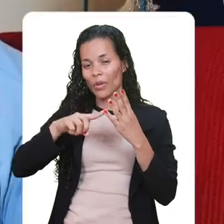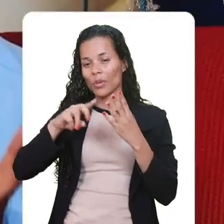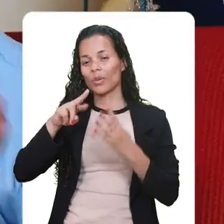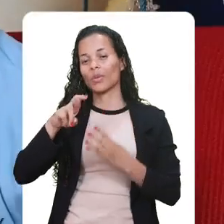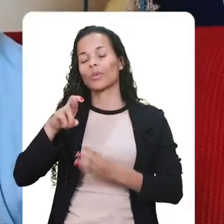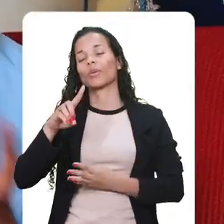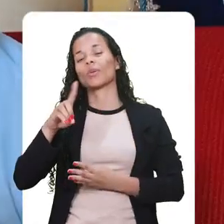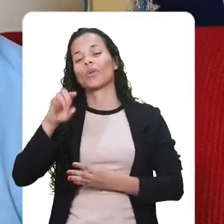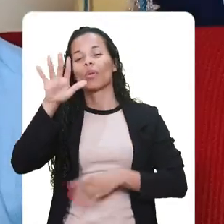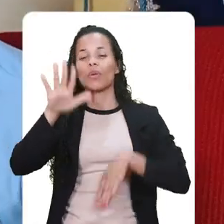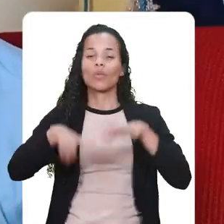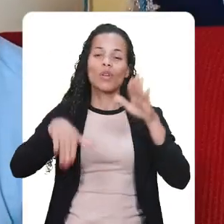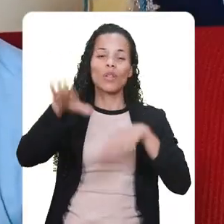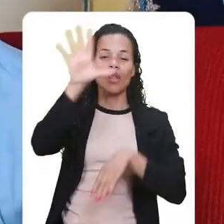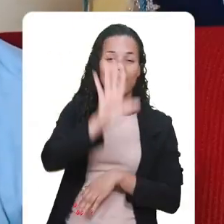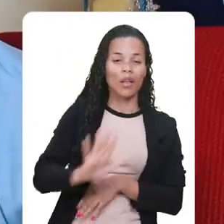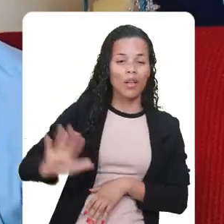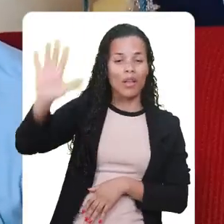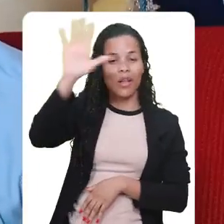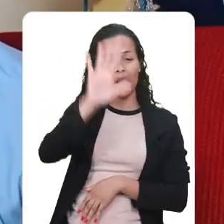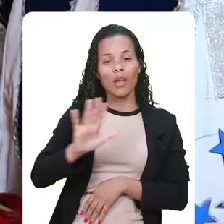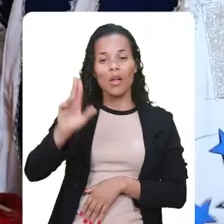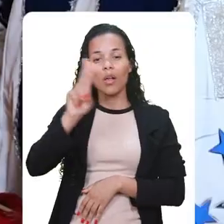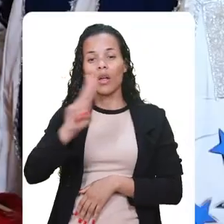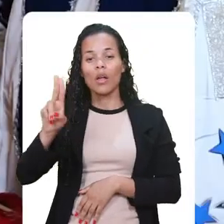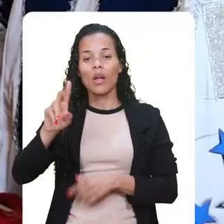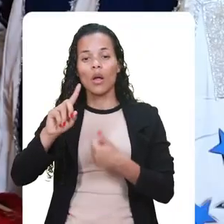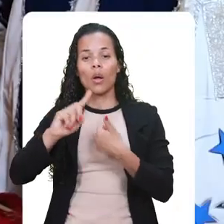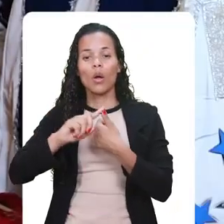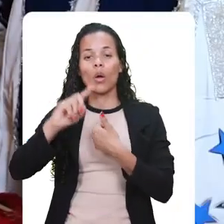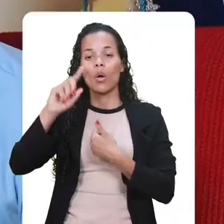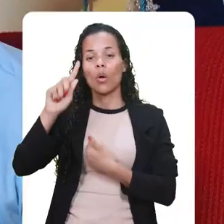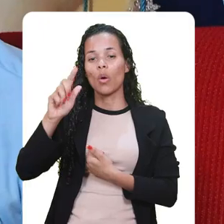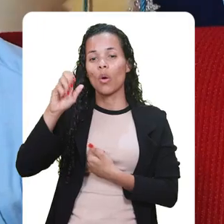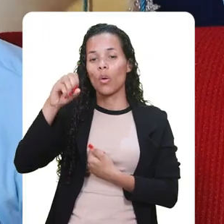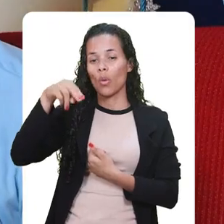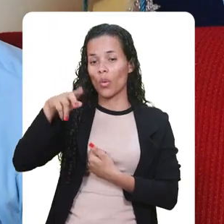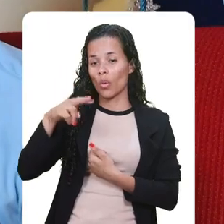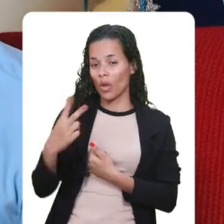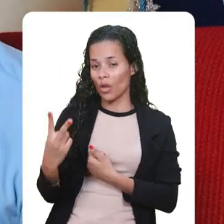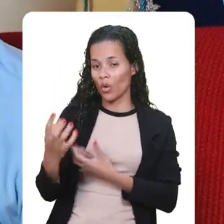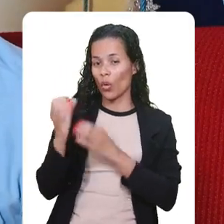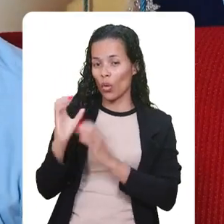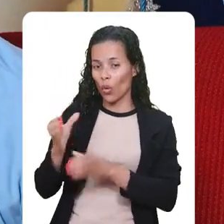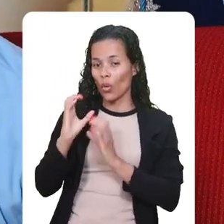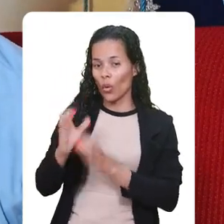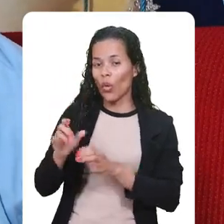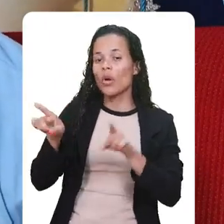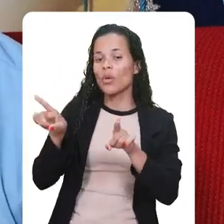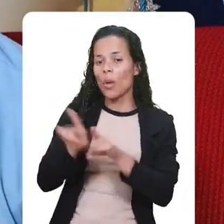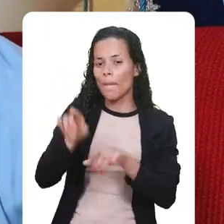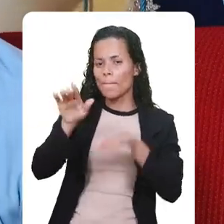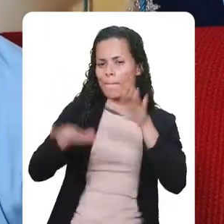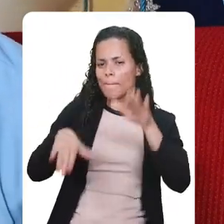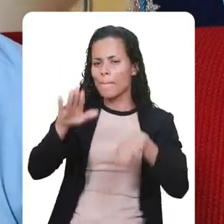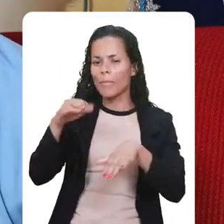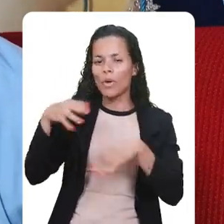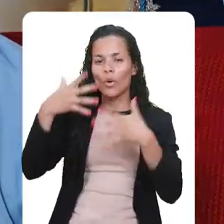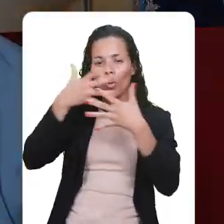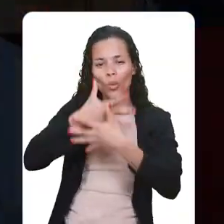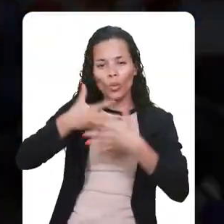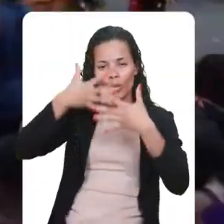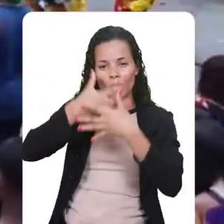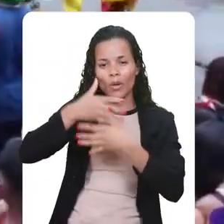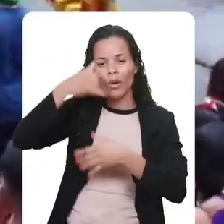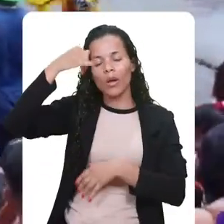ganzá, dependendo da região, que varia muito esse nome. Tem o gongué, que são 2 chocalhos, e eles se intercalam o